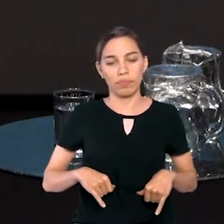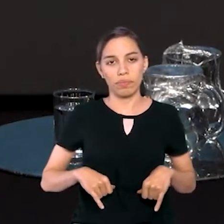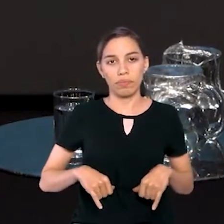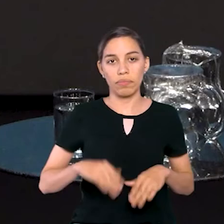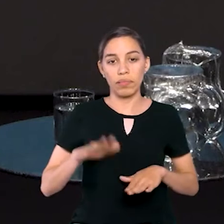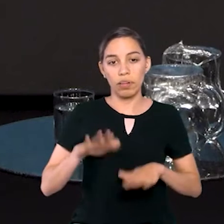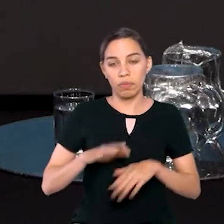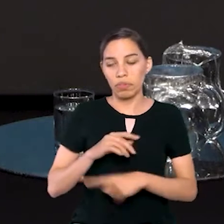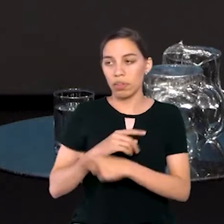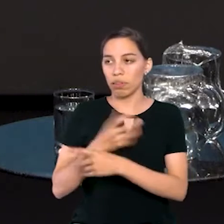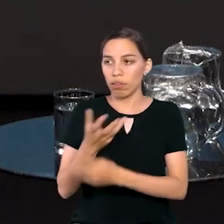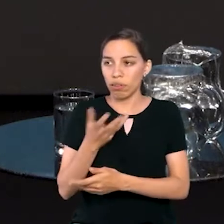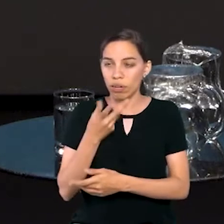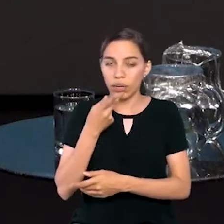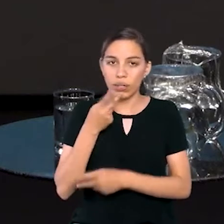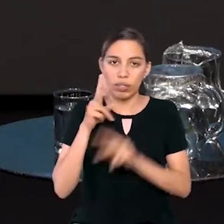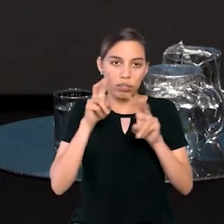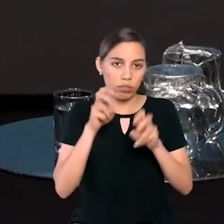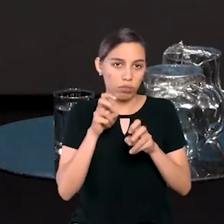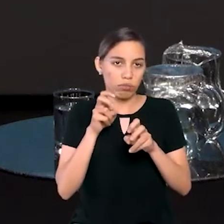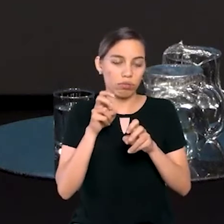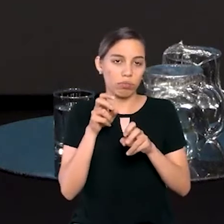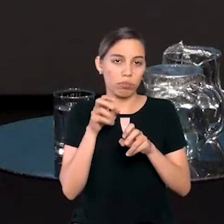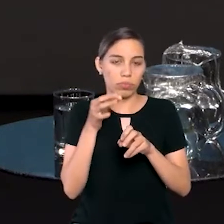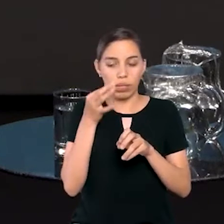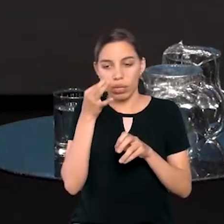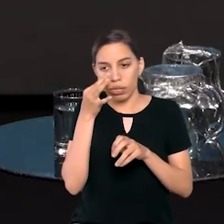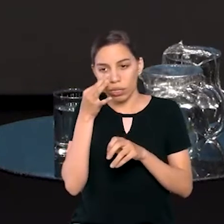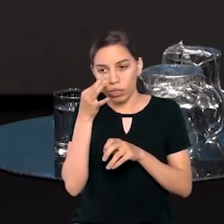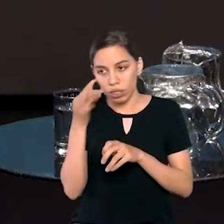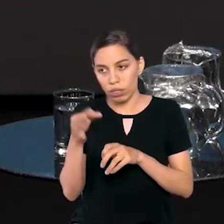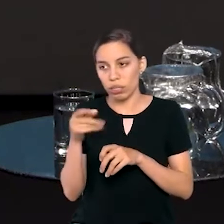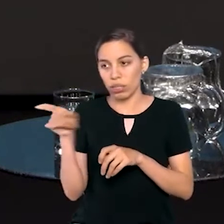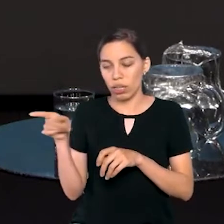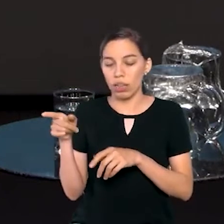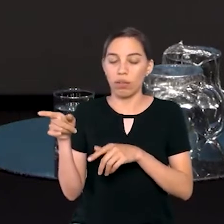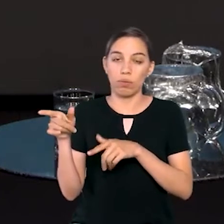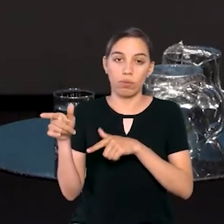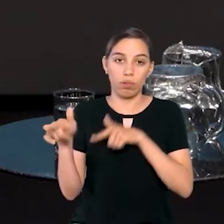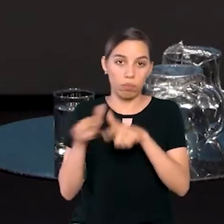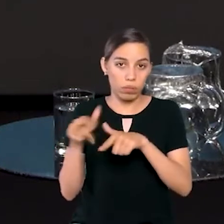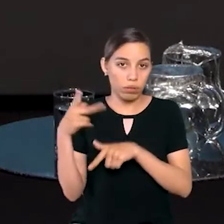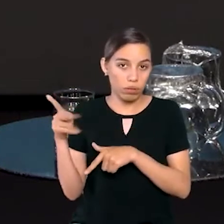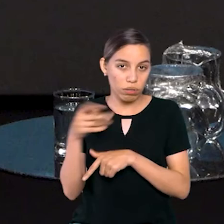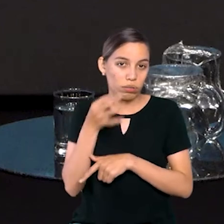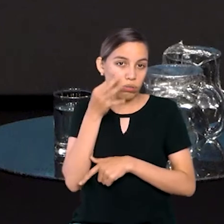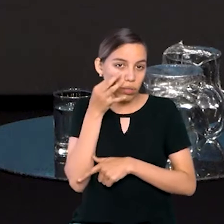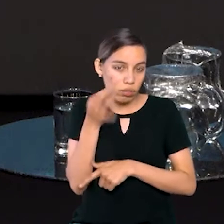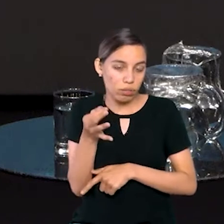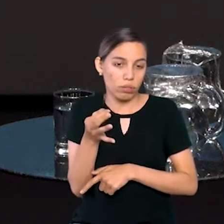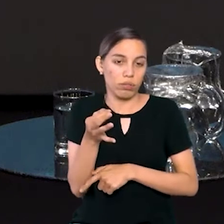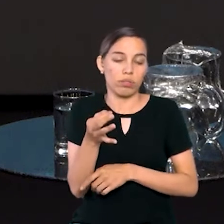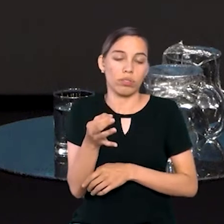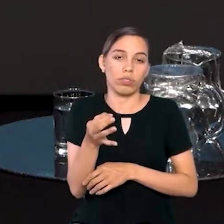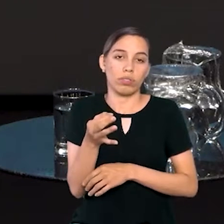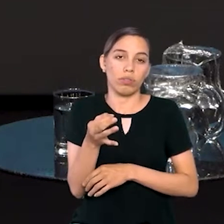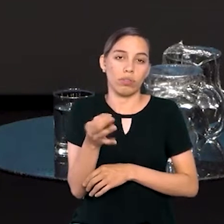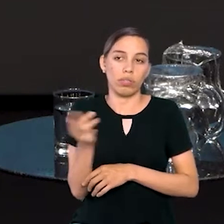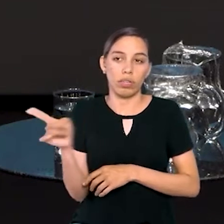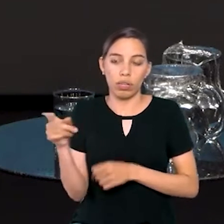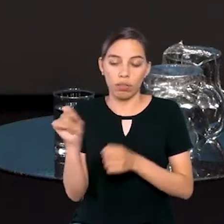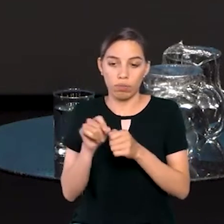Talvez a Geni queira falar sobre esse trabalho de escuta que ela tem dirigido às